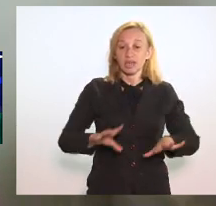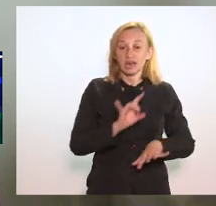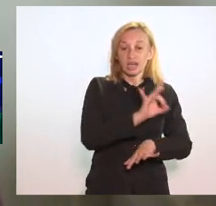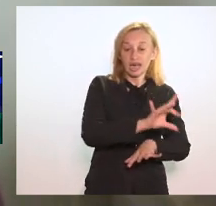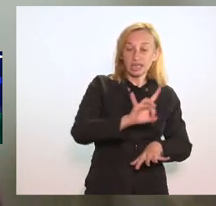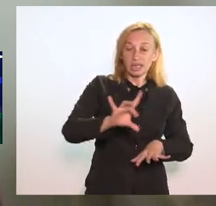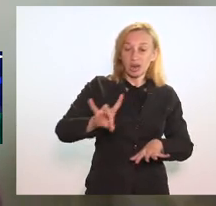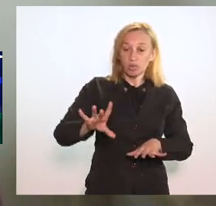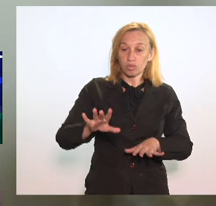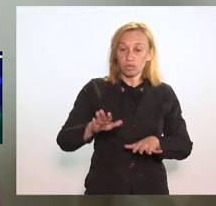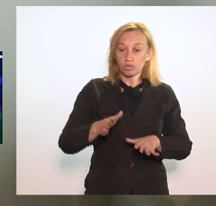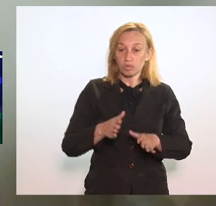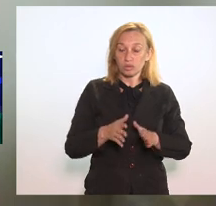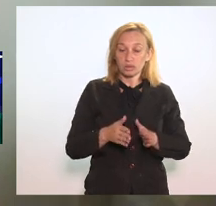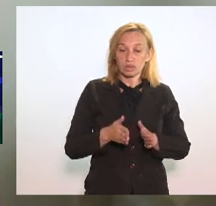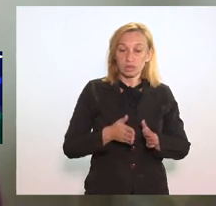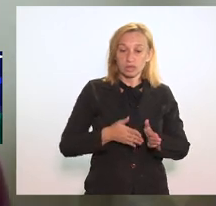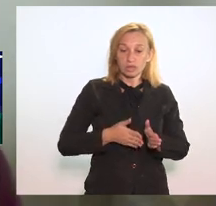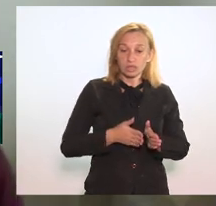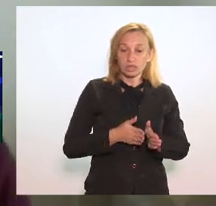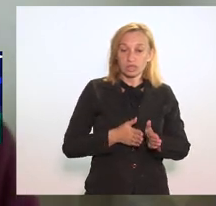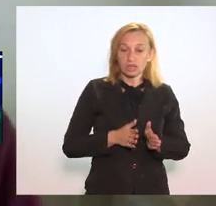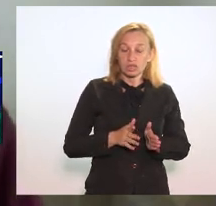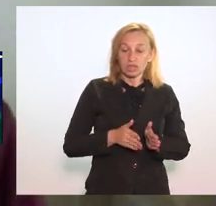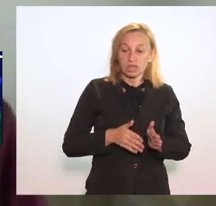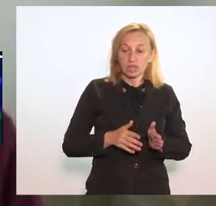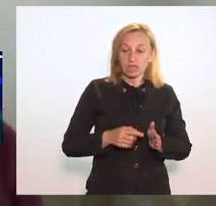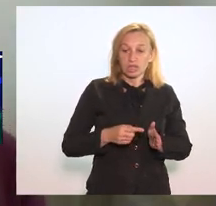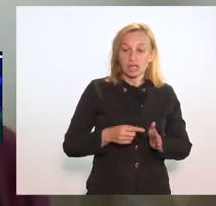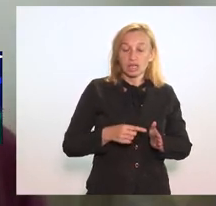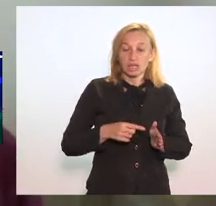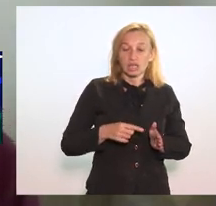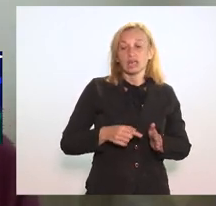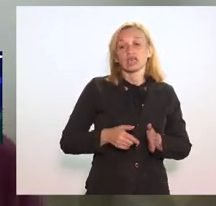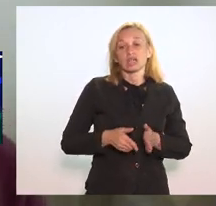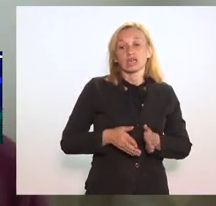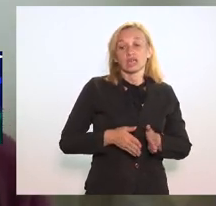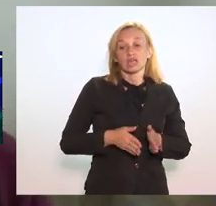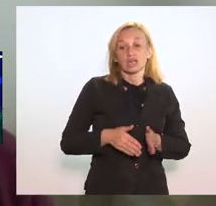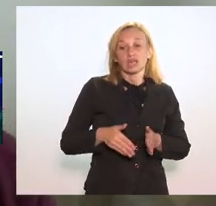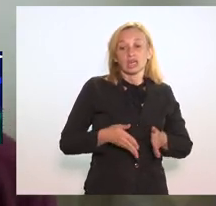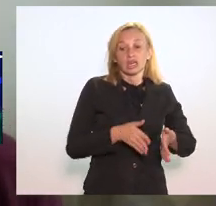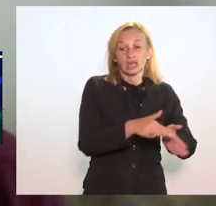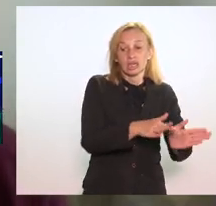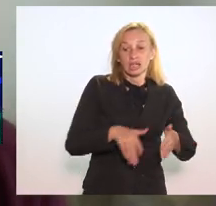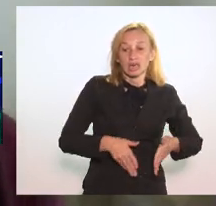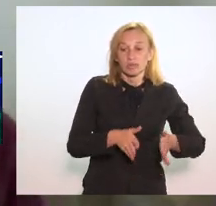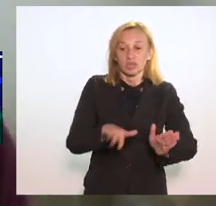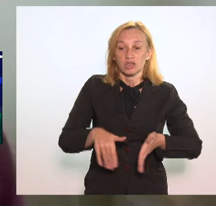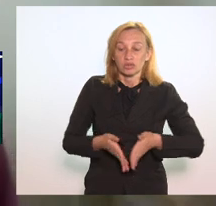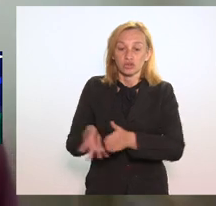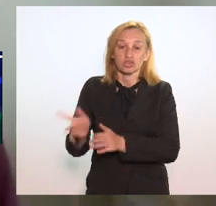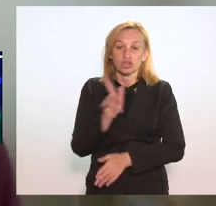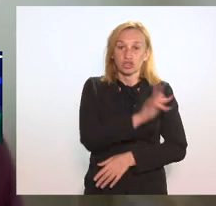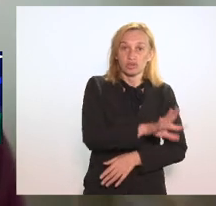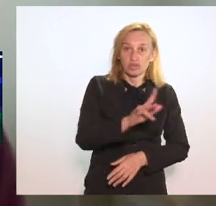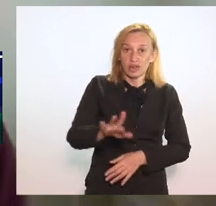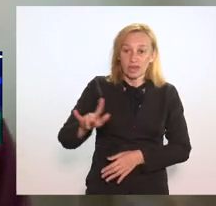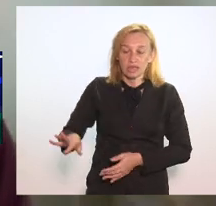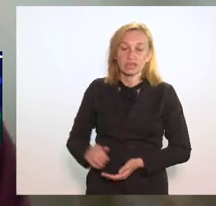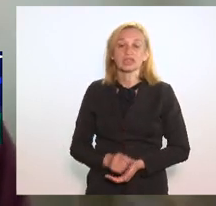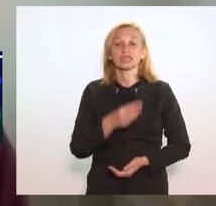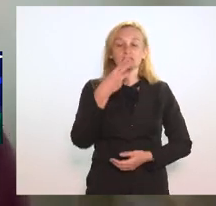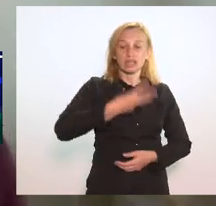em direção de direções de o seu filho e não é